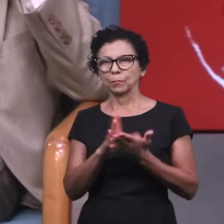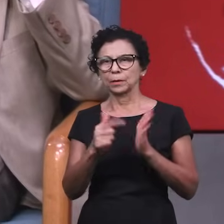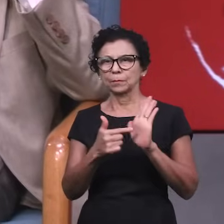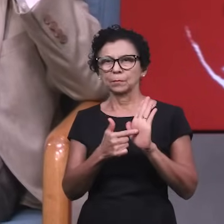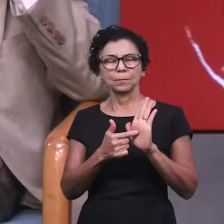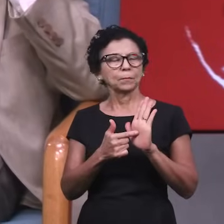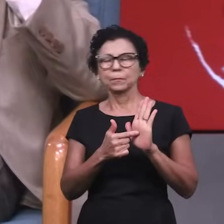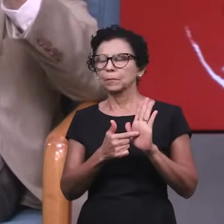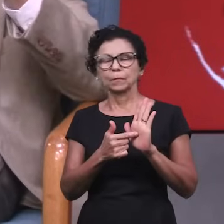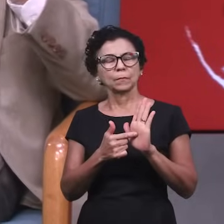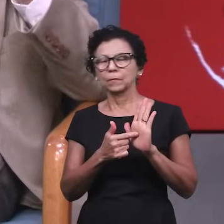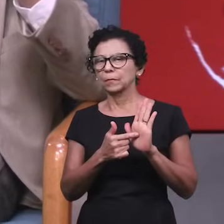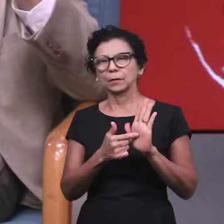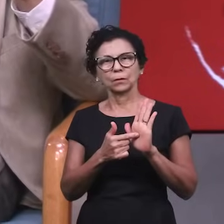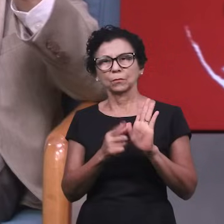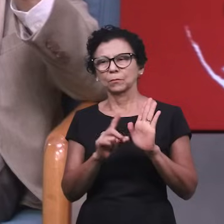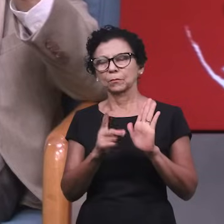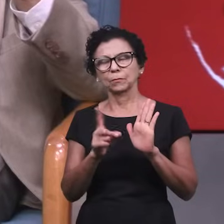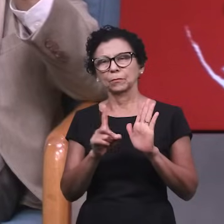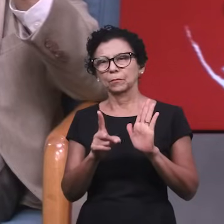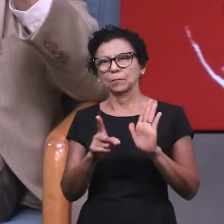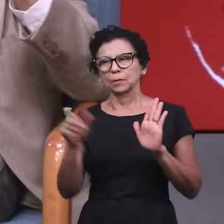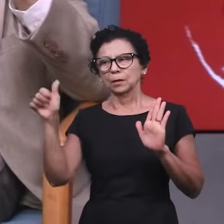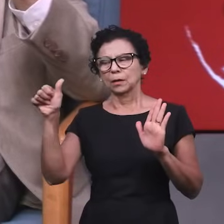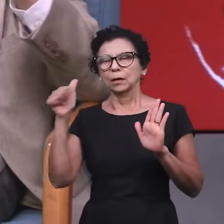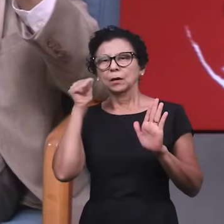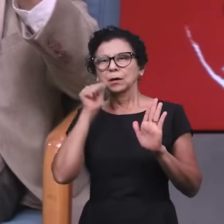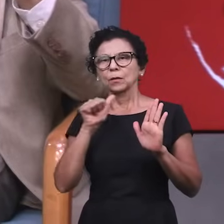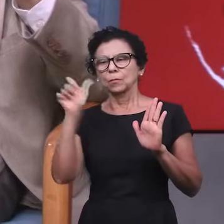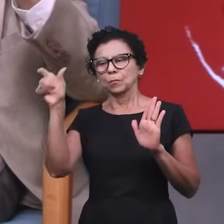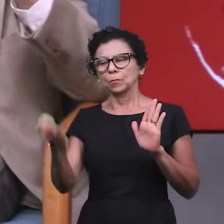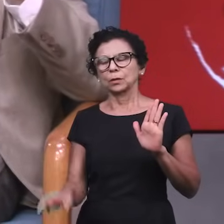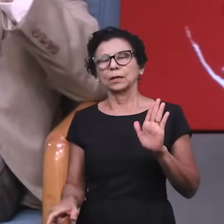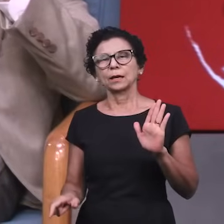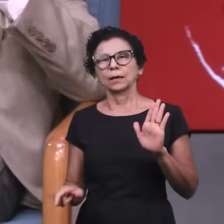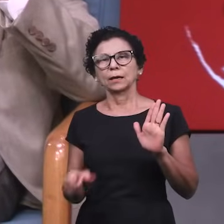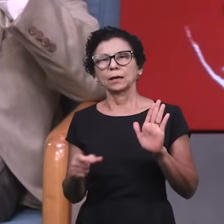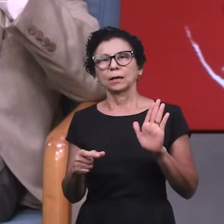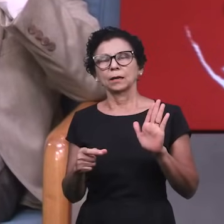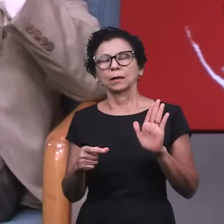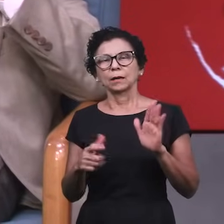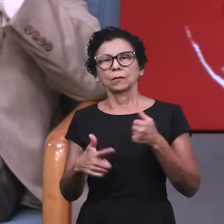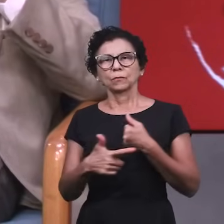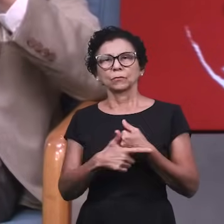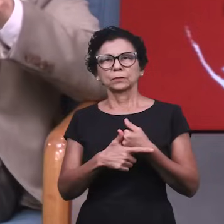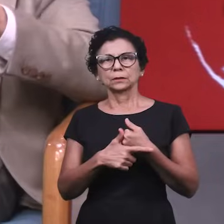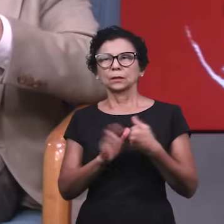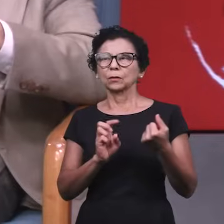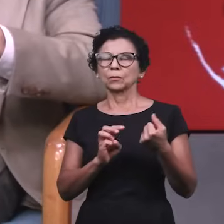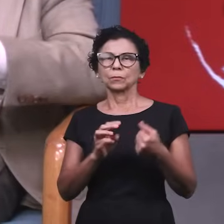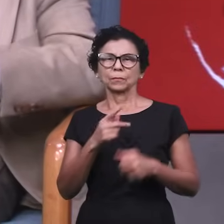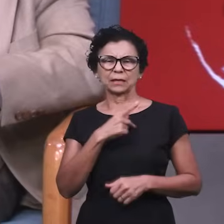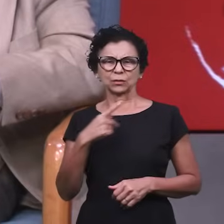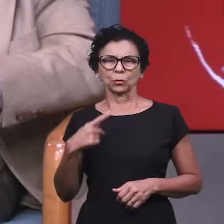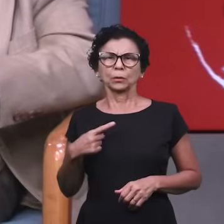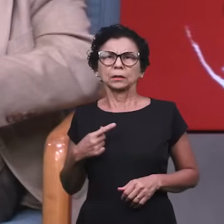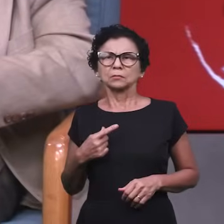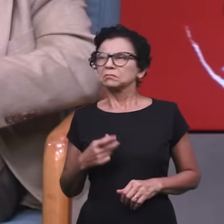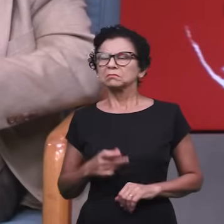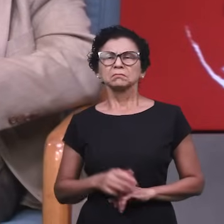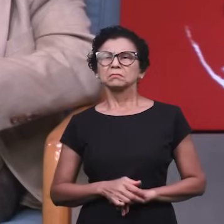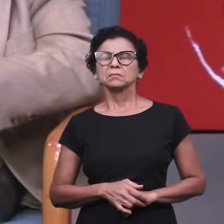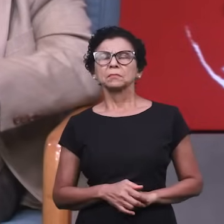cita, não há essa evidência, não existe isso. Ah, então vocês